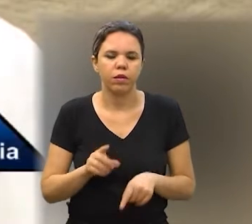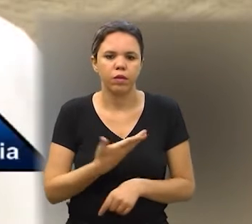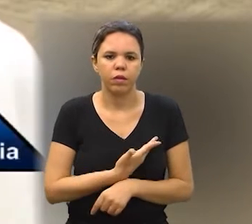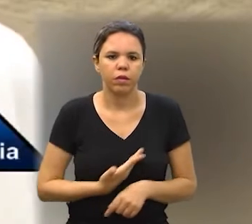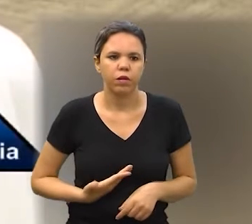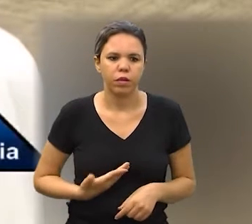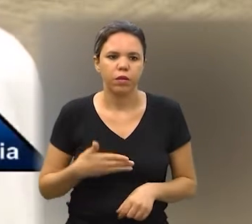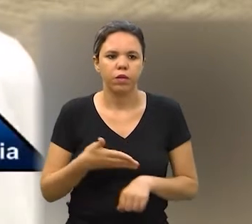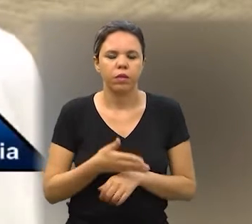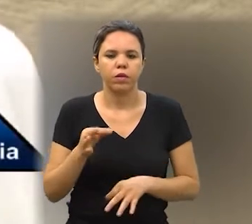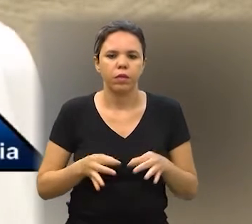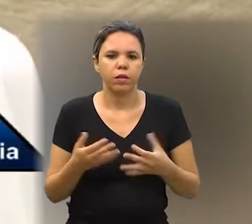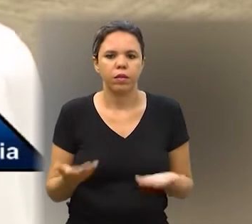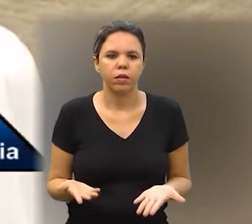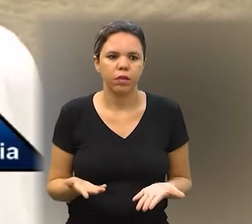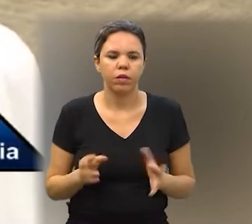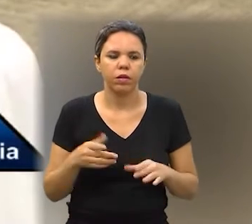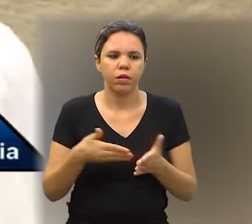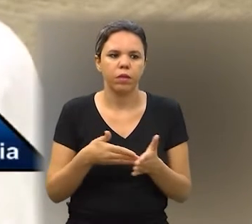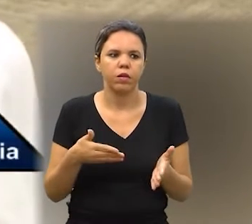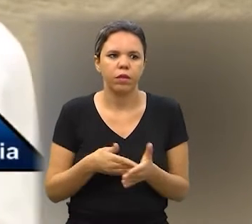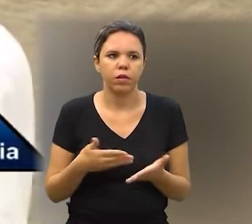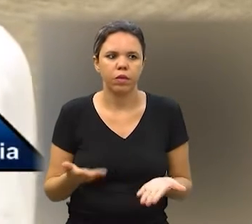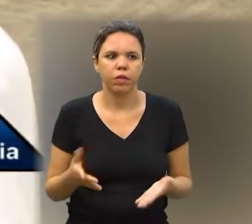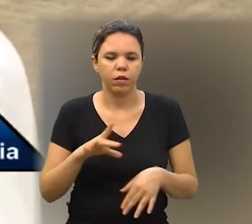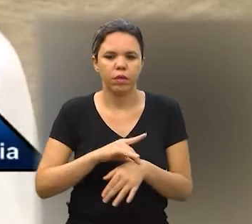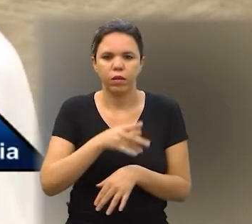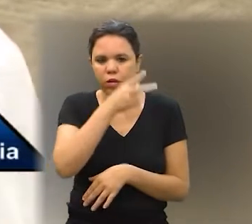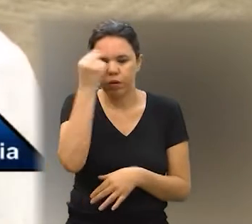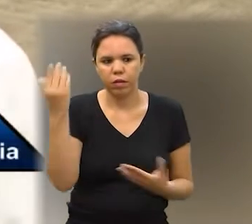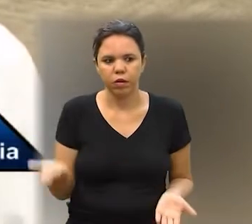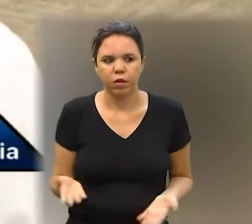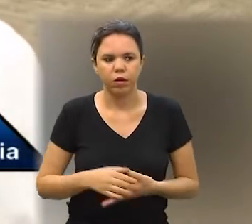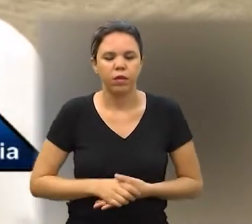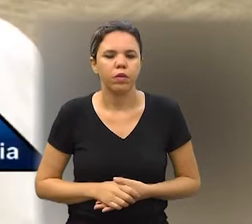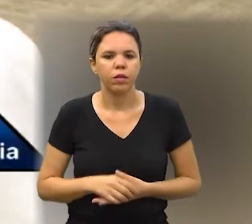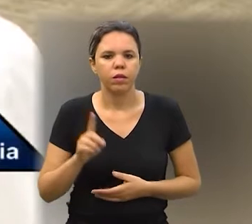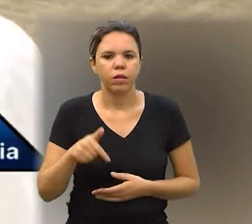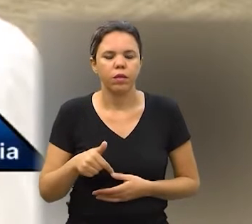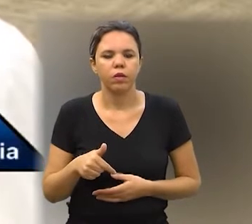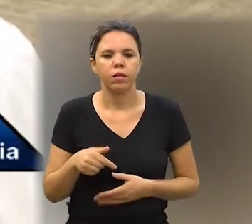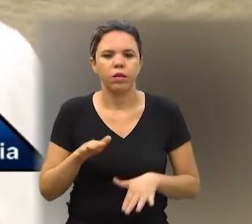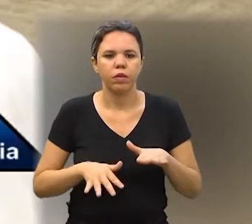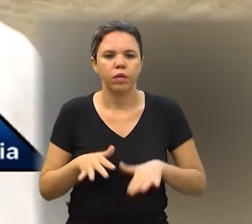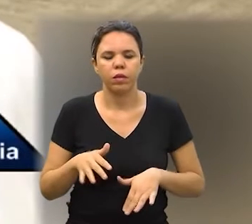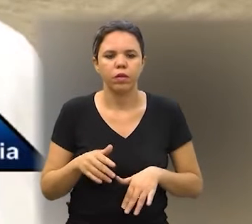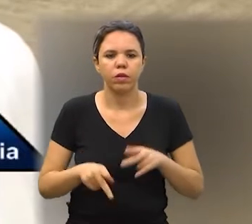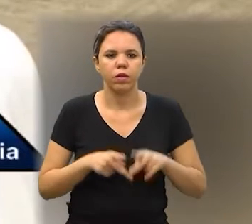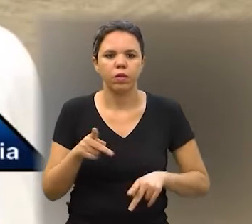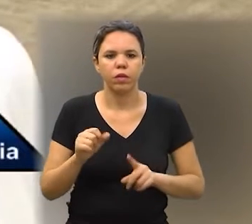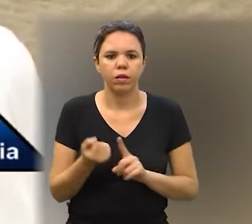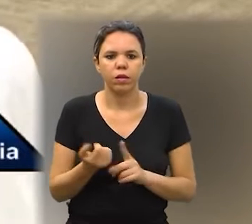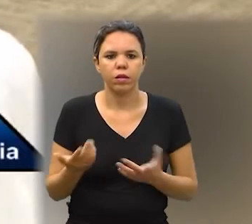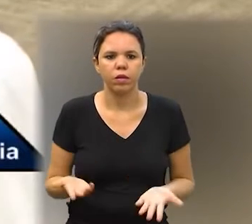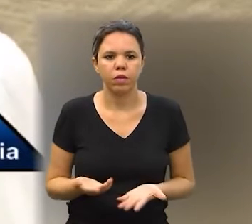pelo Estado. O acesso à justiça, ele é dificultado e a segurança pública, ela é para uma determinada